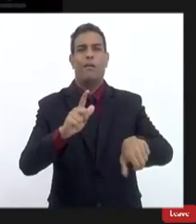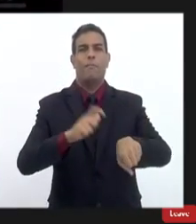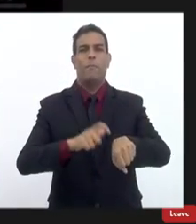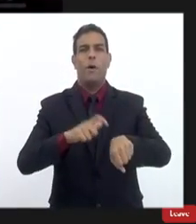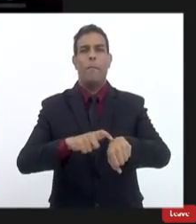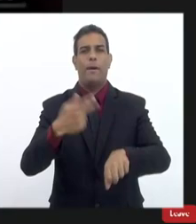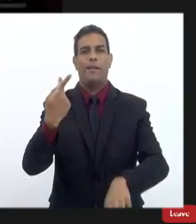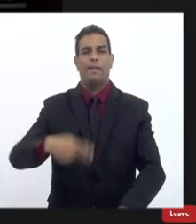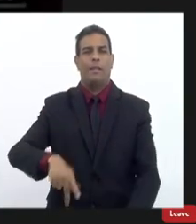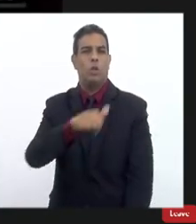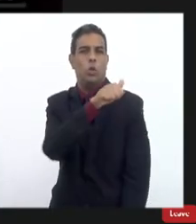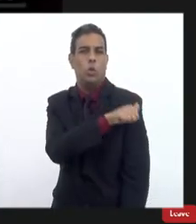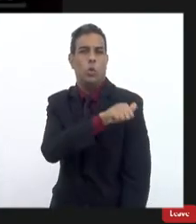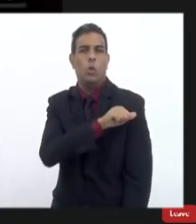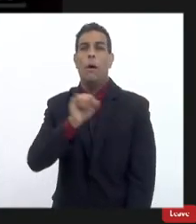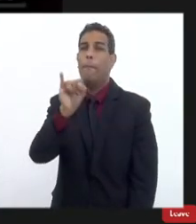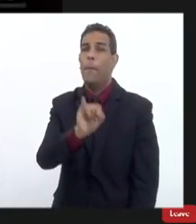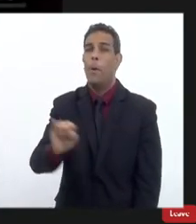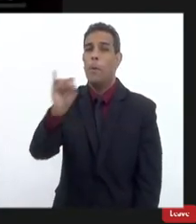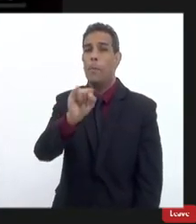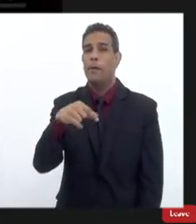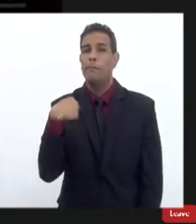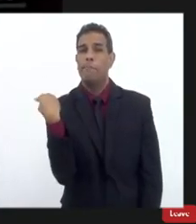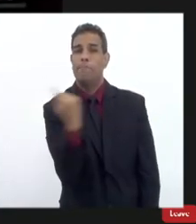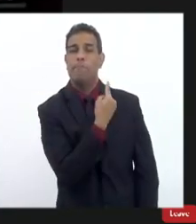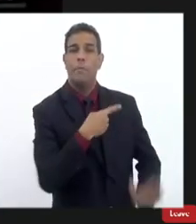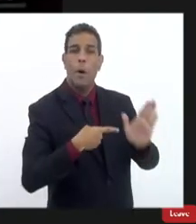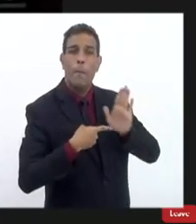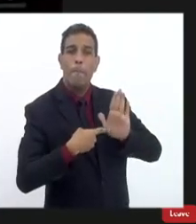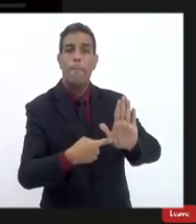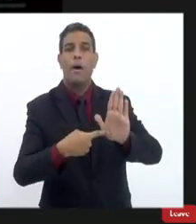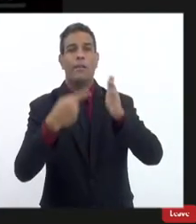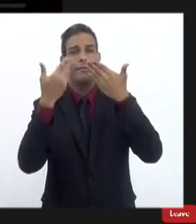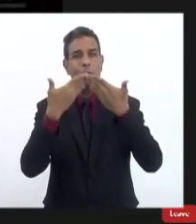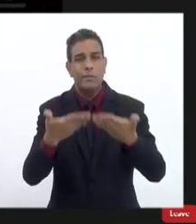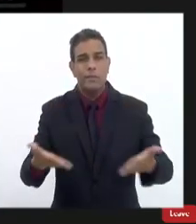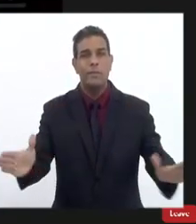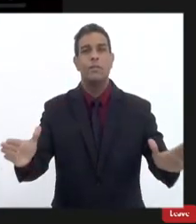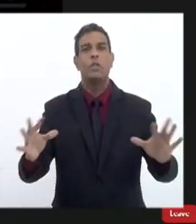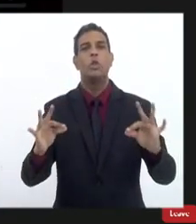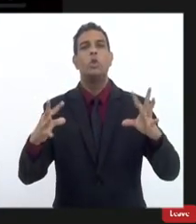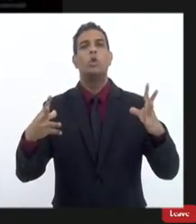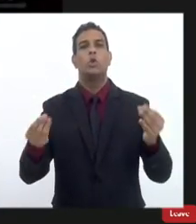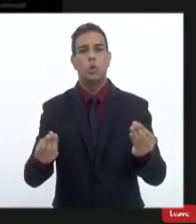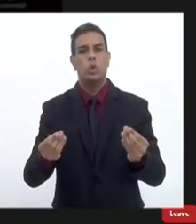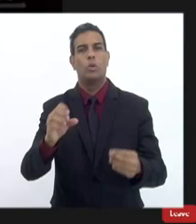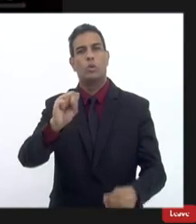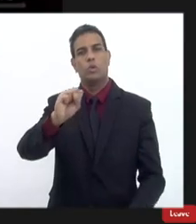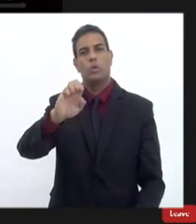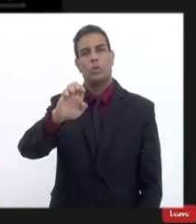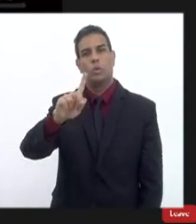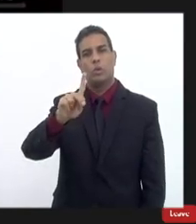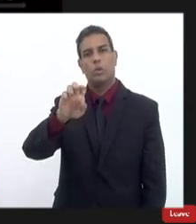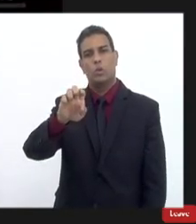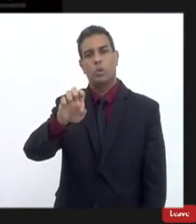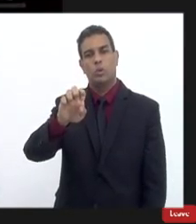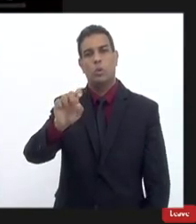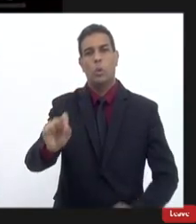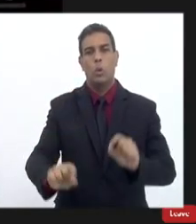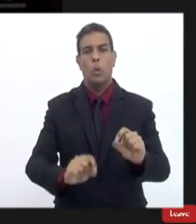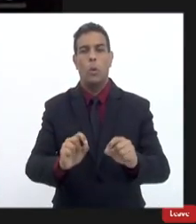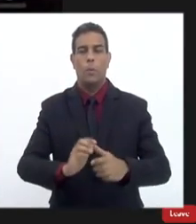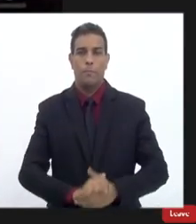estado do Rio de Janeiro. Então, é importante ressaltar esse diálogo aberto também com o CEP, junto com a subsecretária